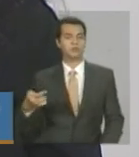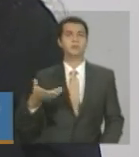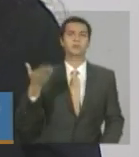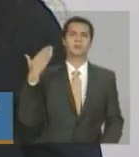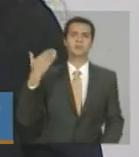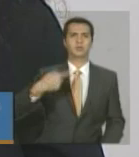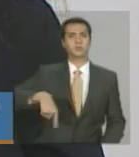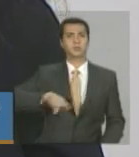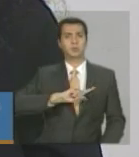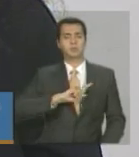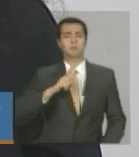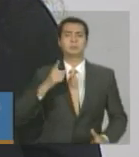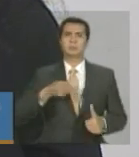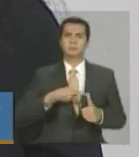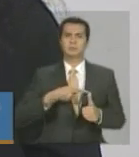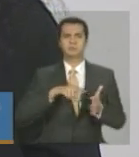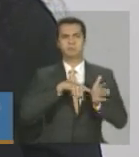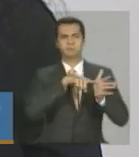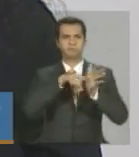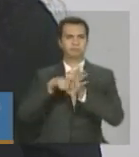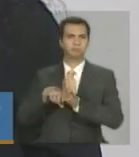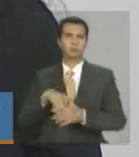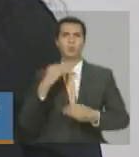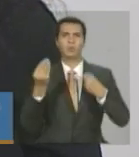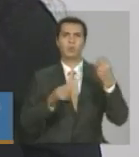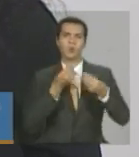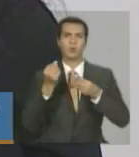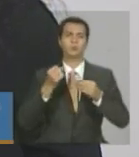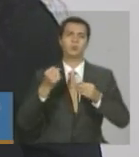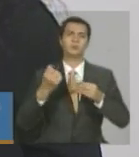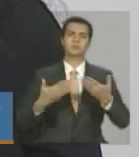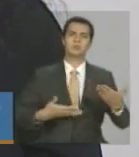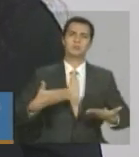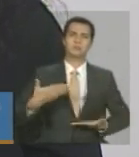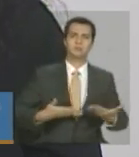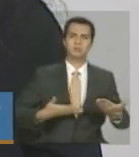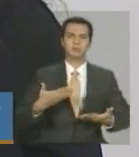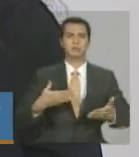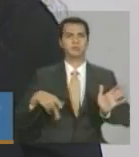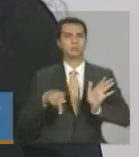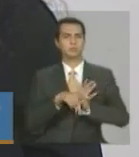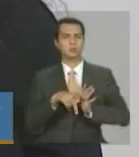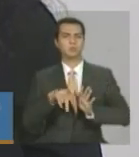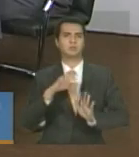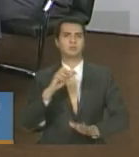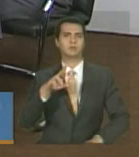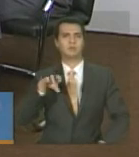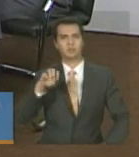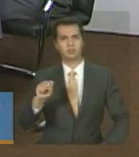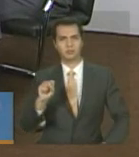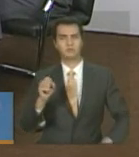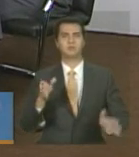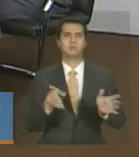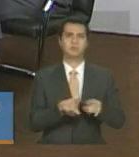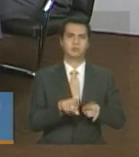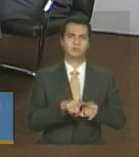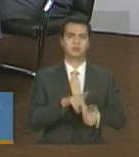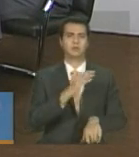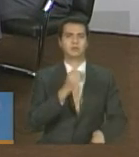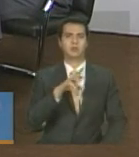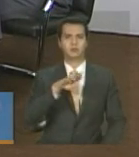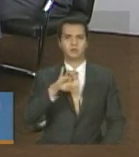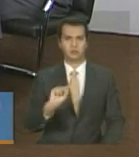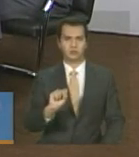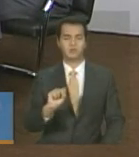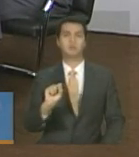instalados, quais eram as estruturas e como era o serviço ofertado pelos nossos centros de referência da assistência